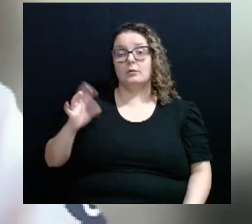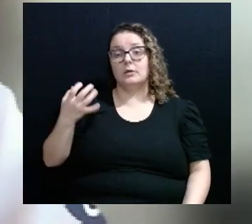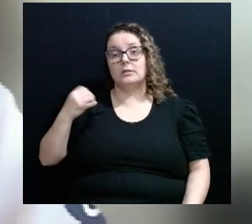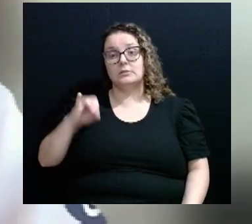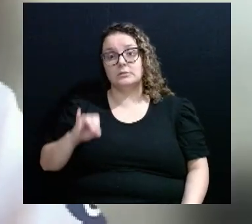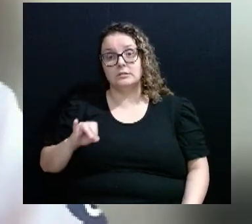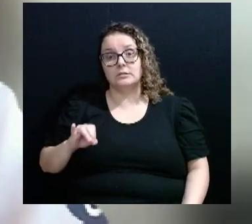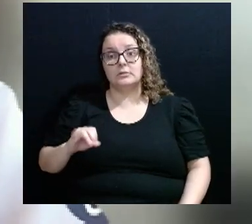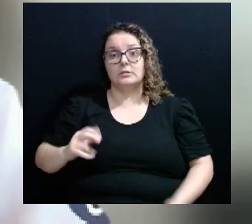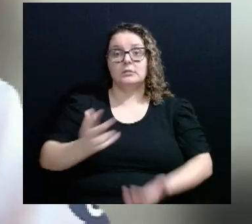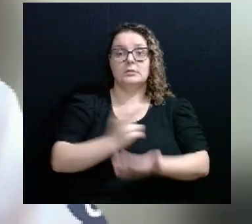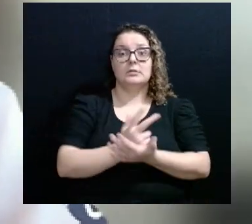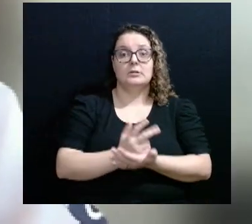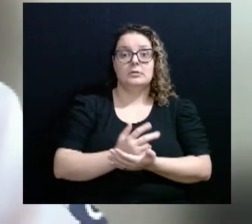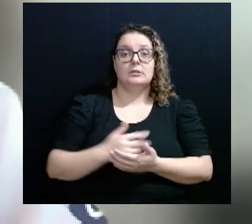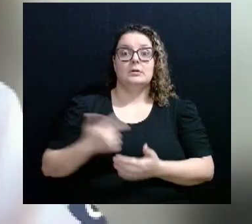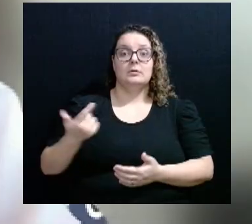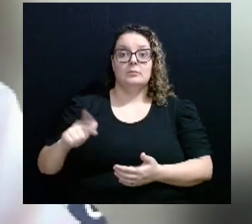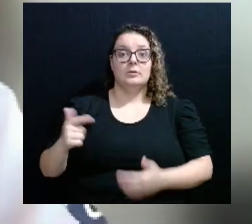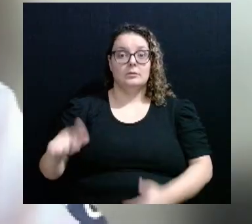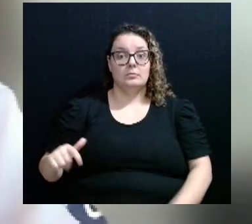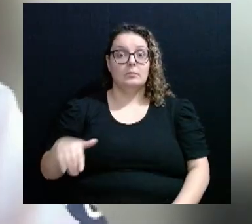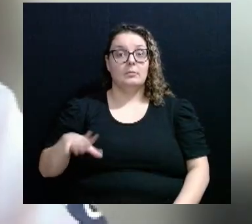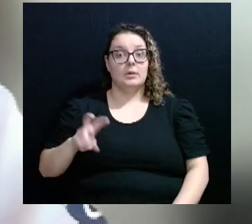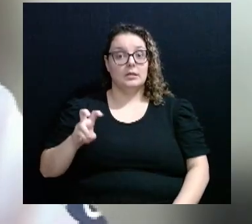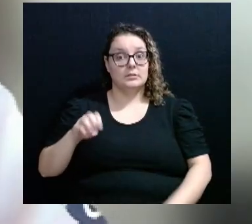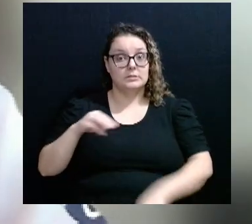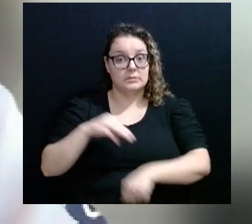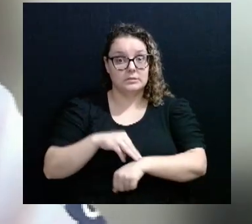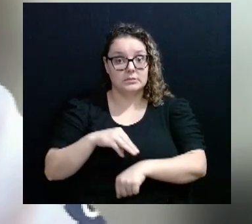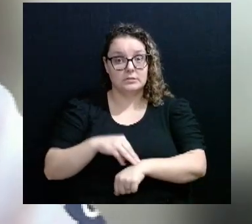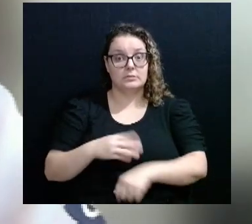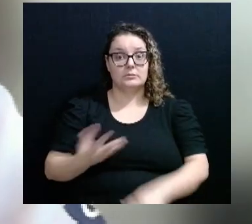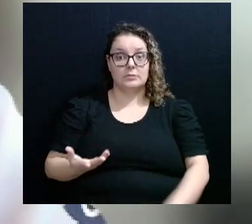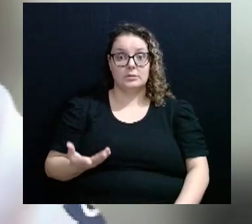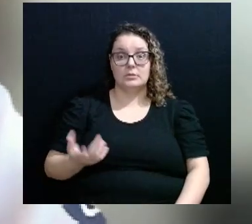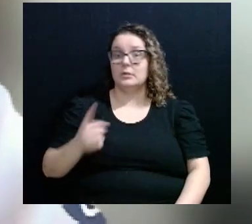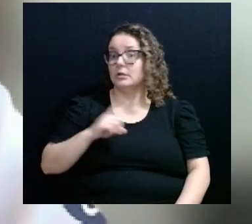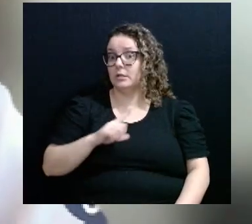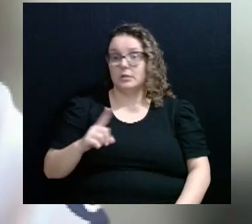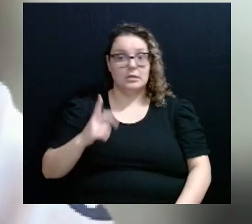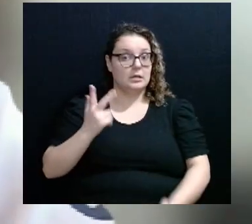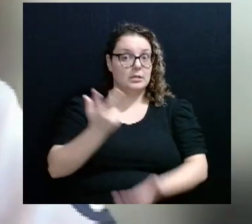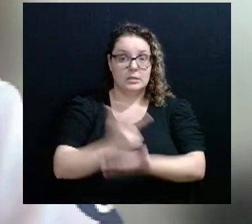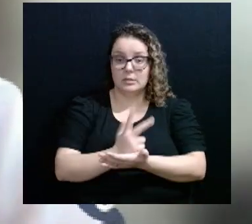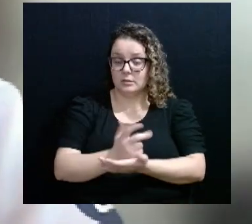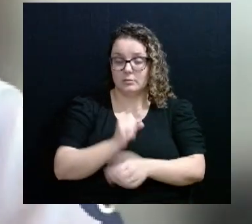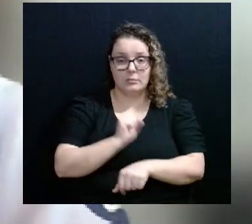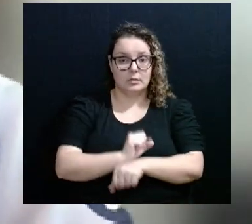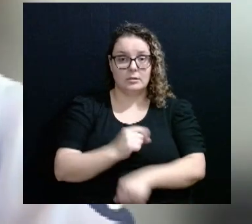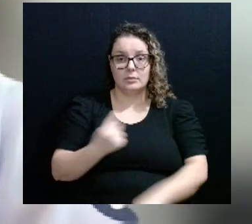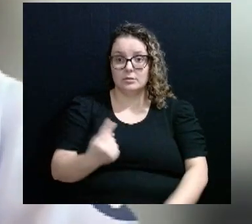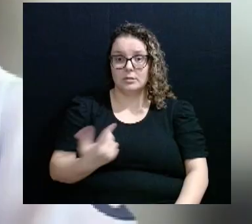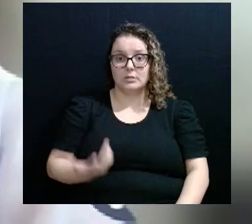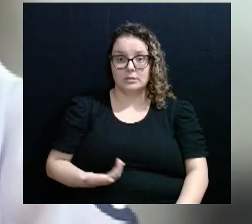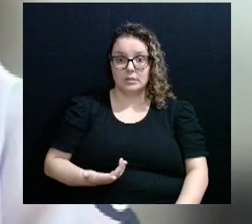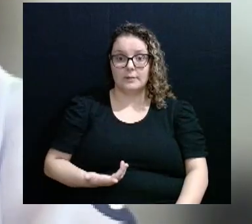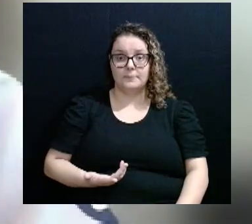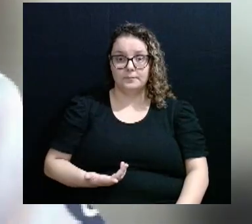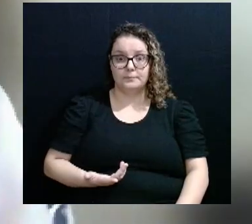vem se essa pessoa prolonga essa crise mais que 5 minutos, né? Ela não parou sozinha,